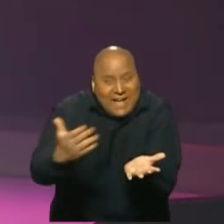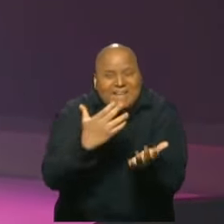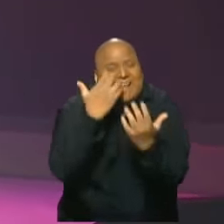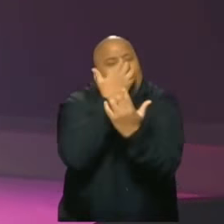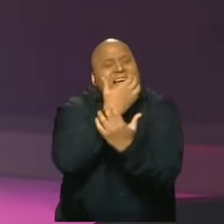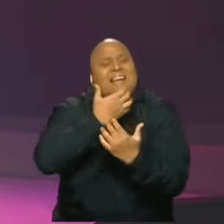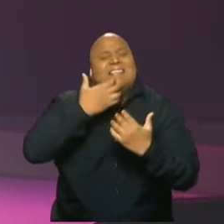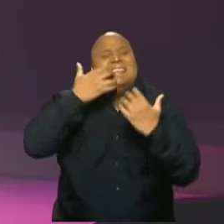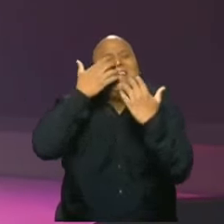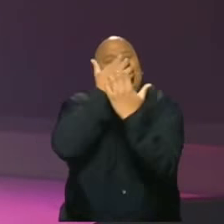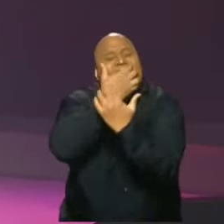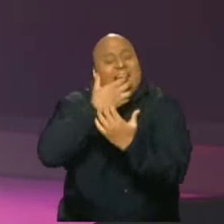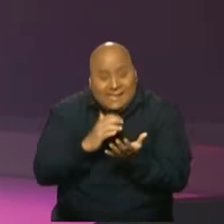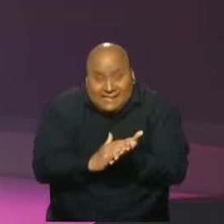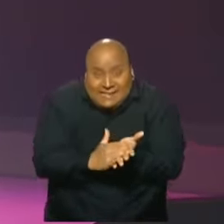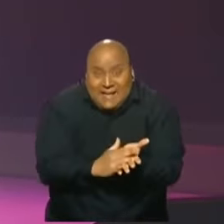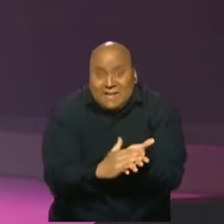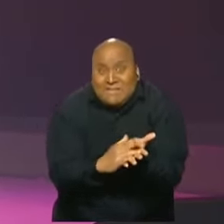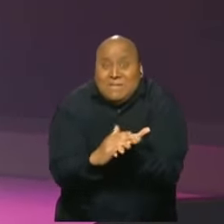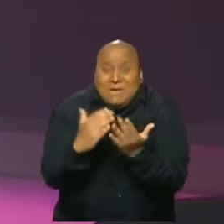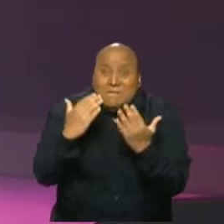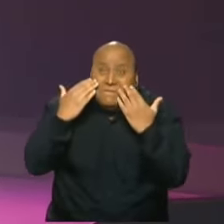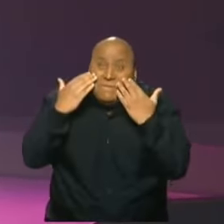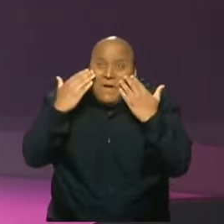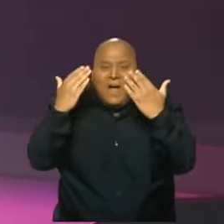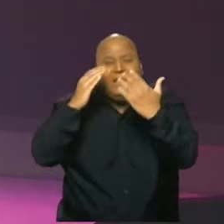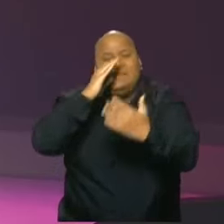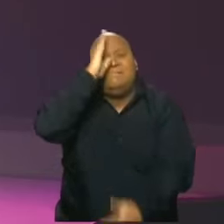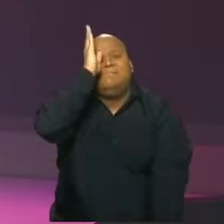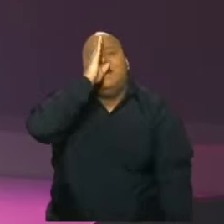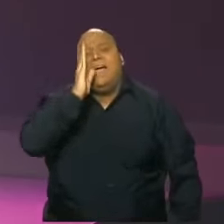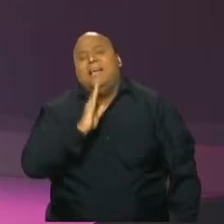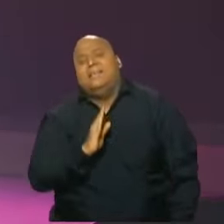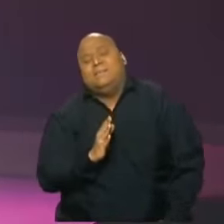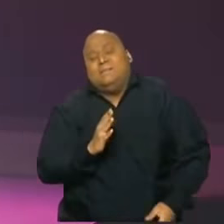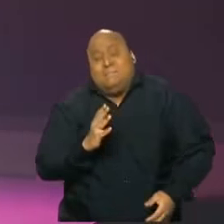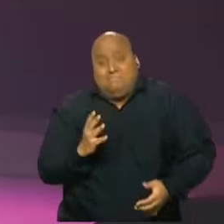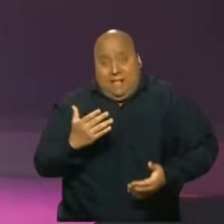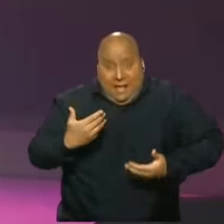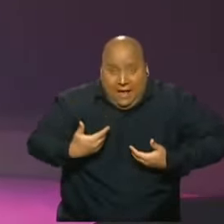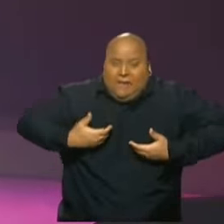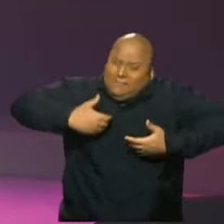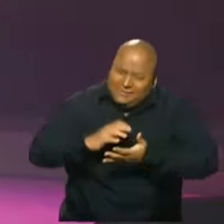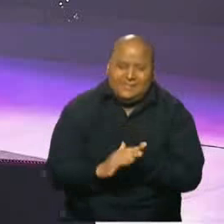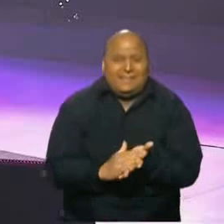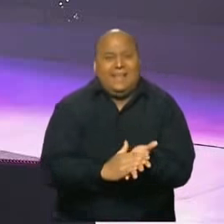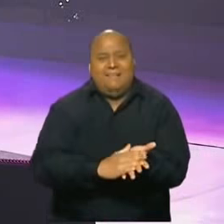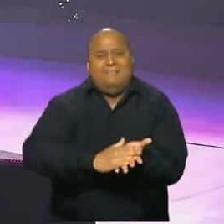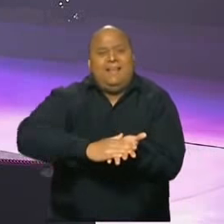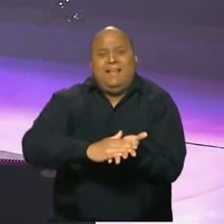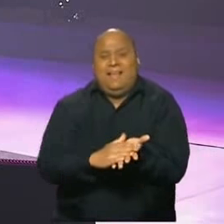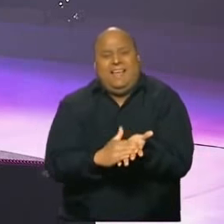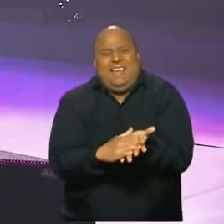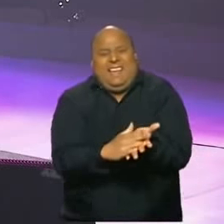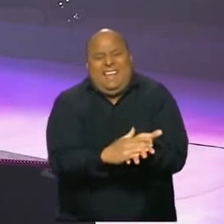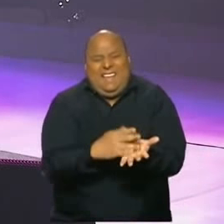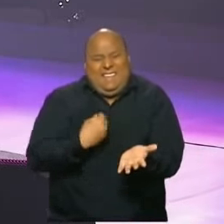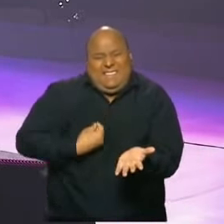cantando essa melodia pro Brasil feliz. Eu sou o samba,